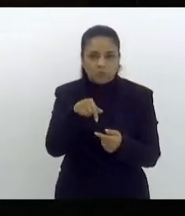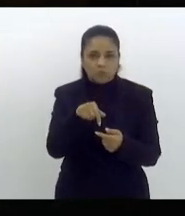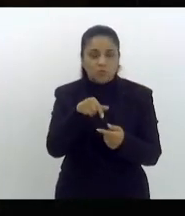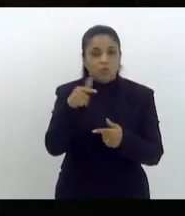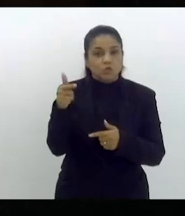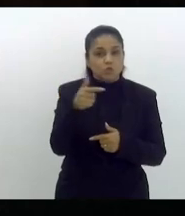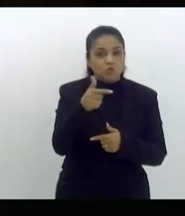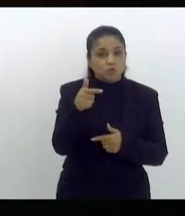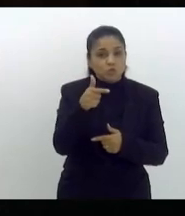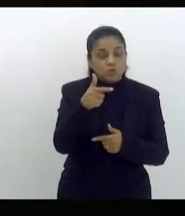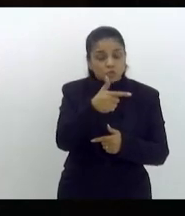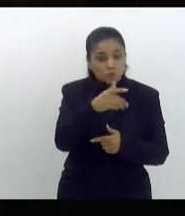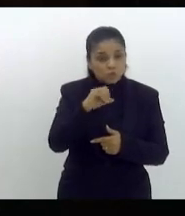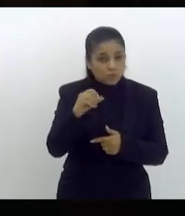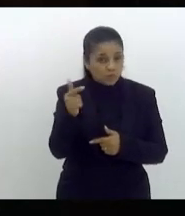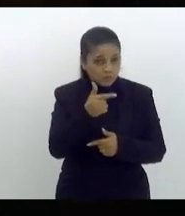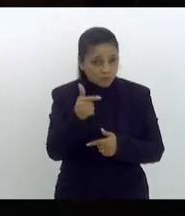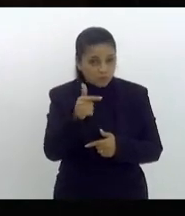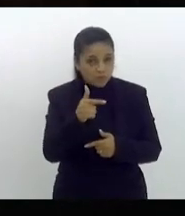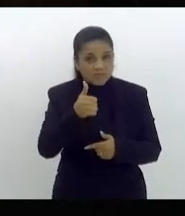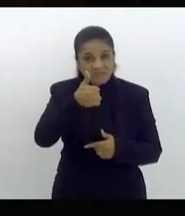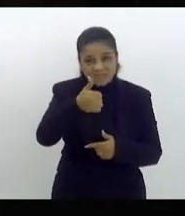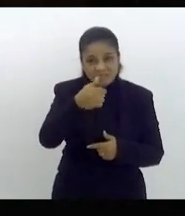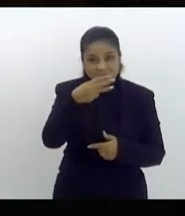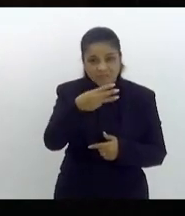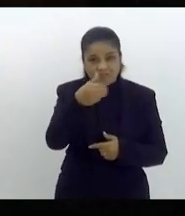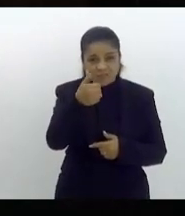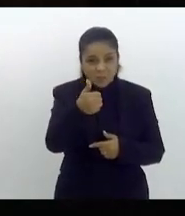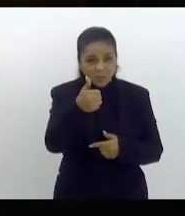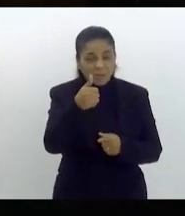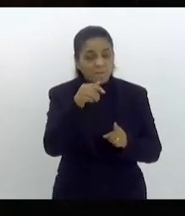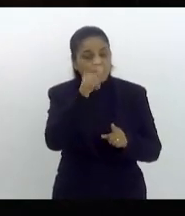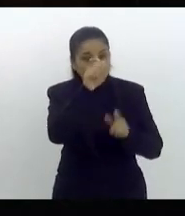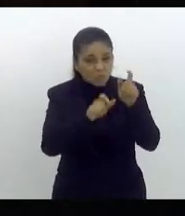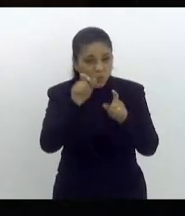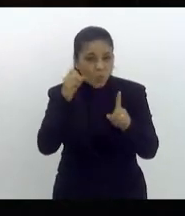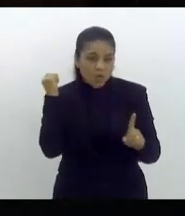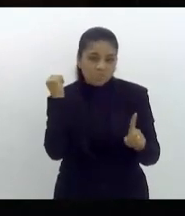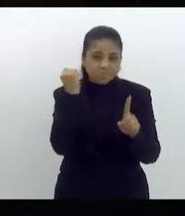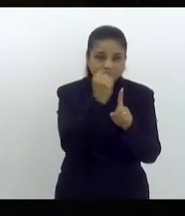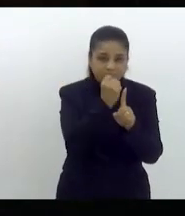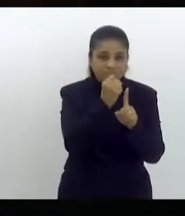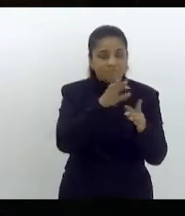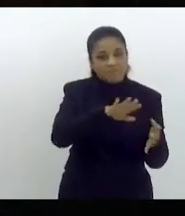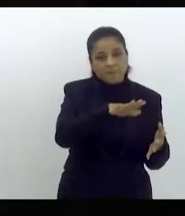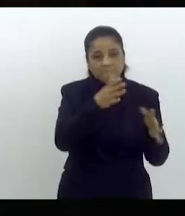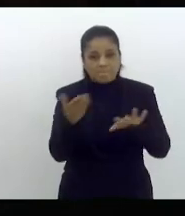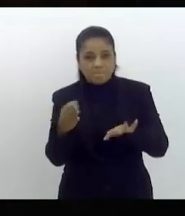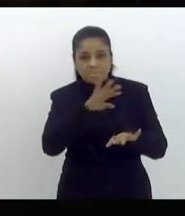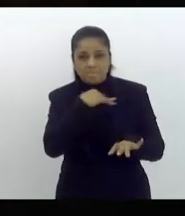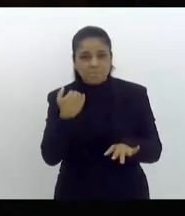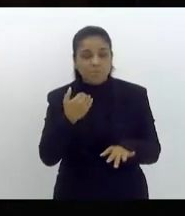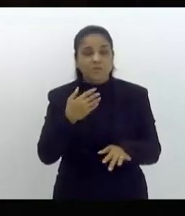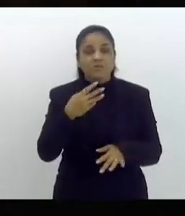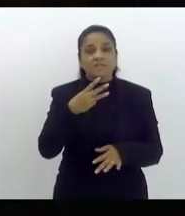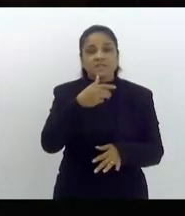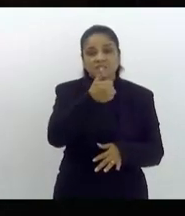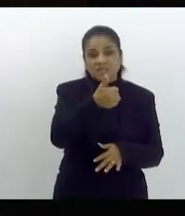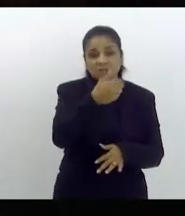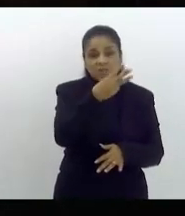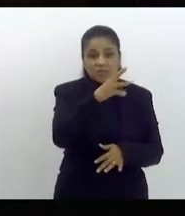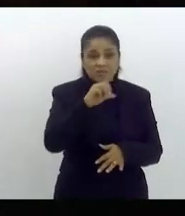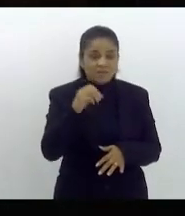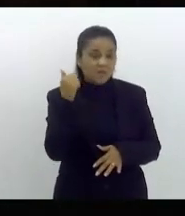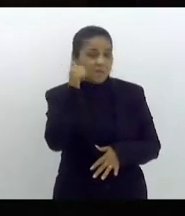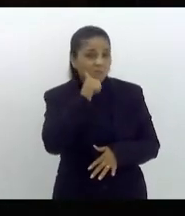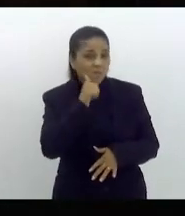2022 foram 131 pessoas trans assassinadas dentre essas 130 mulheres transexuais a